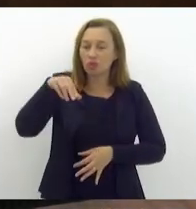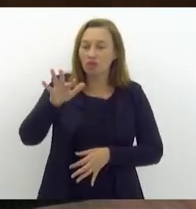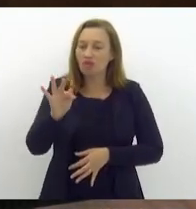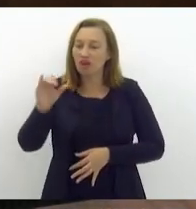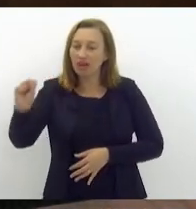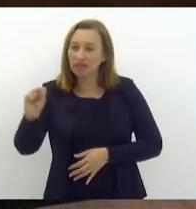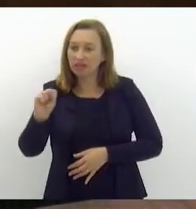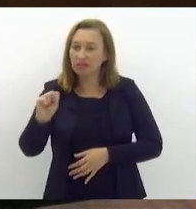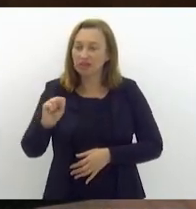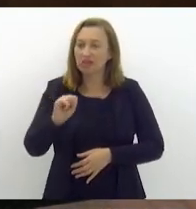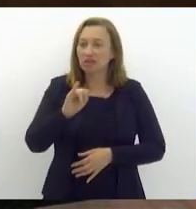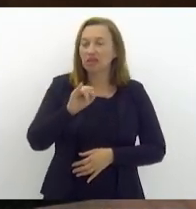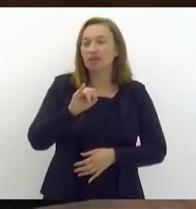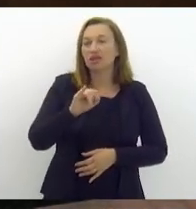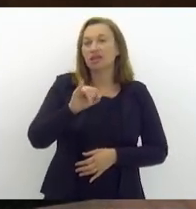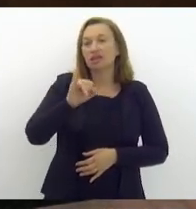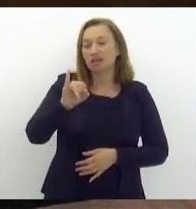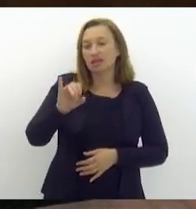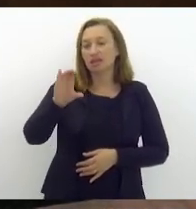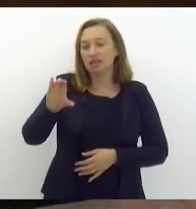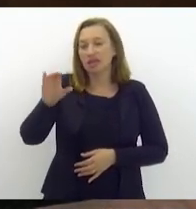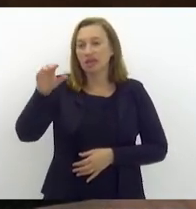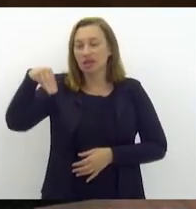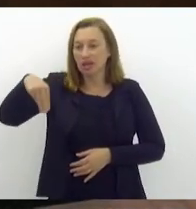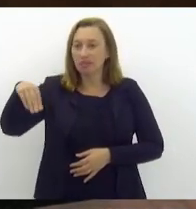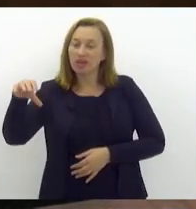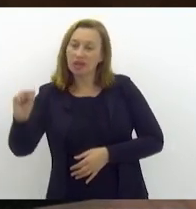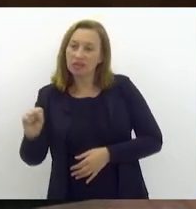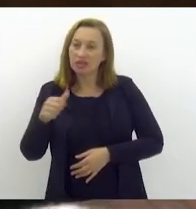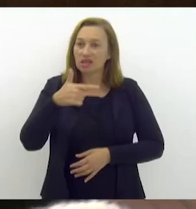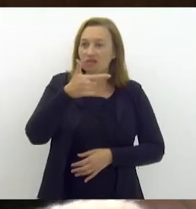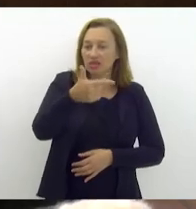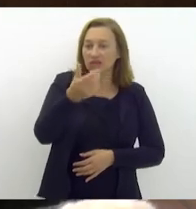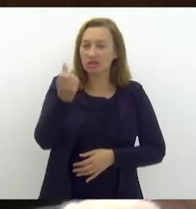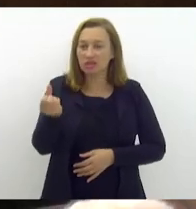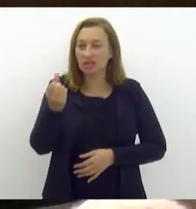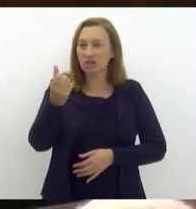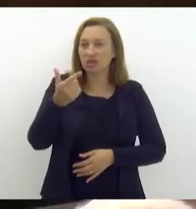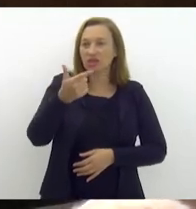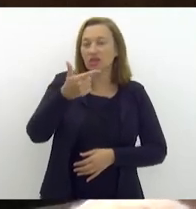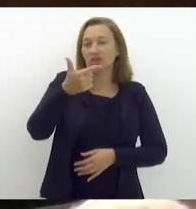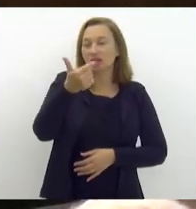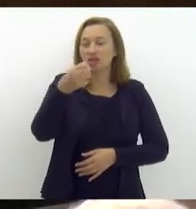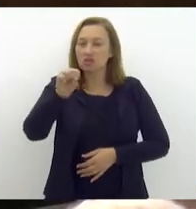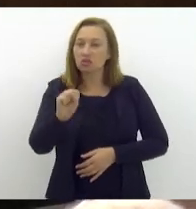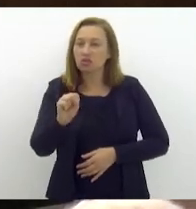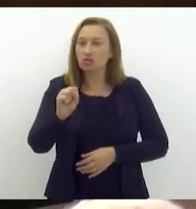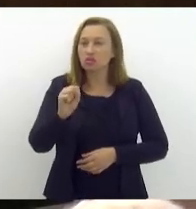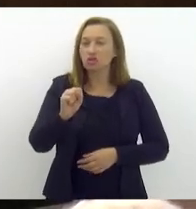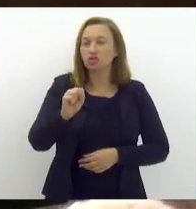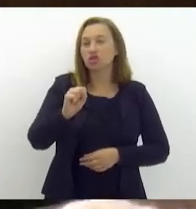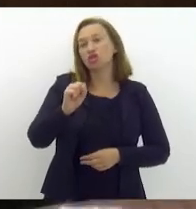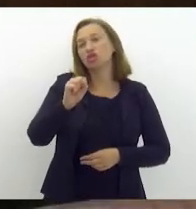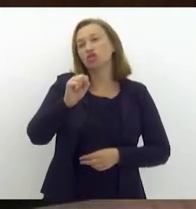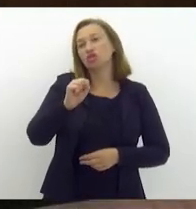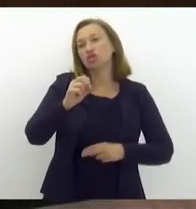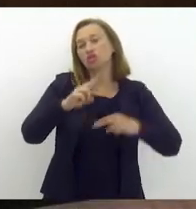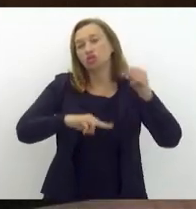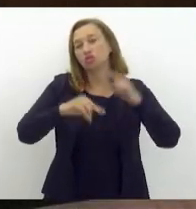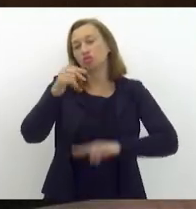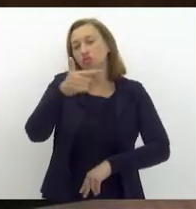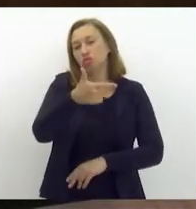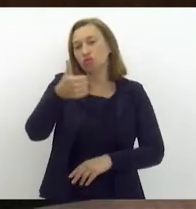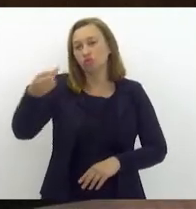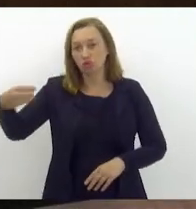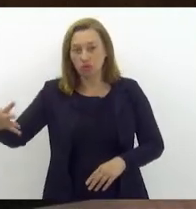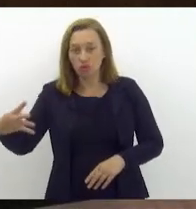ICMS 26, de 18 de junho de 2004.